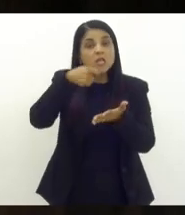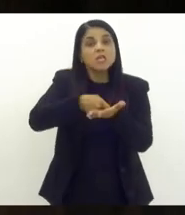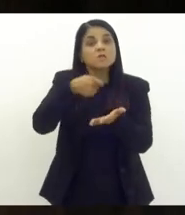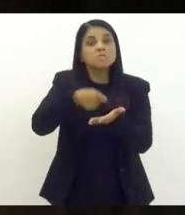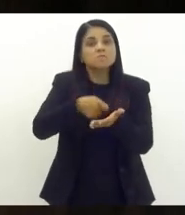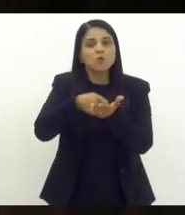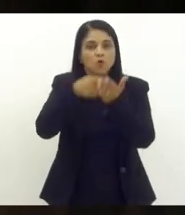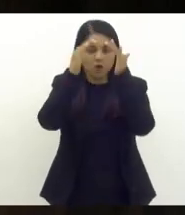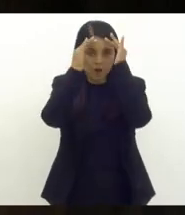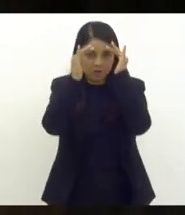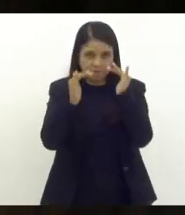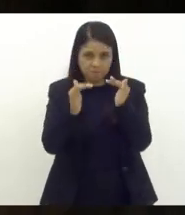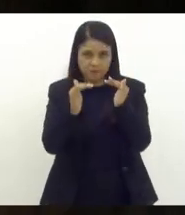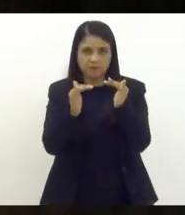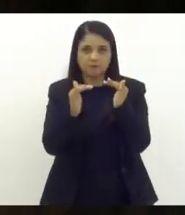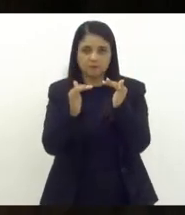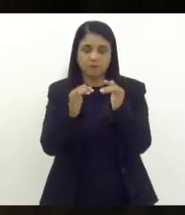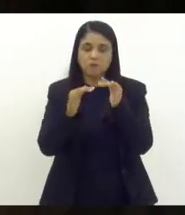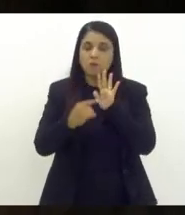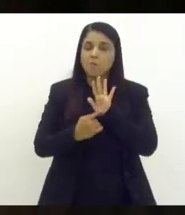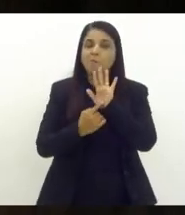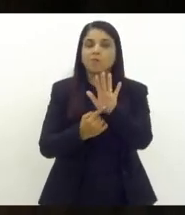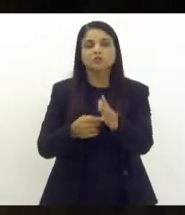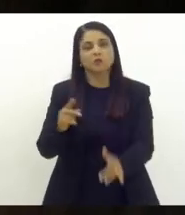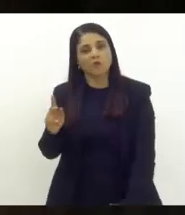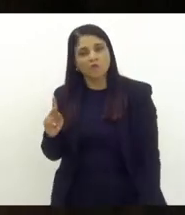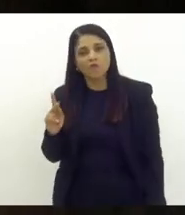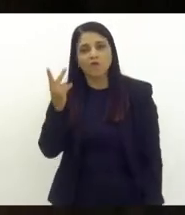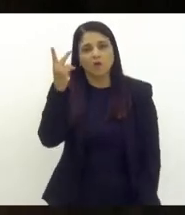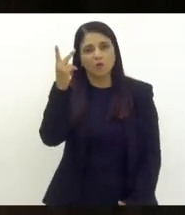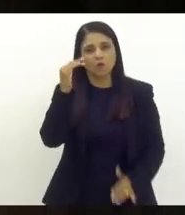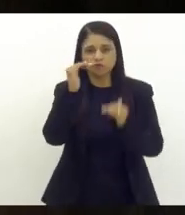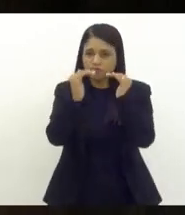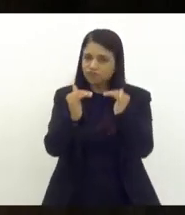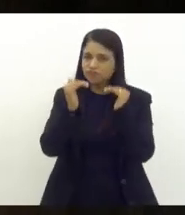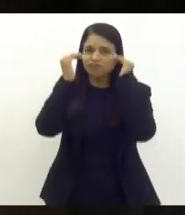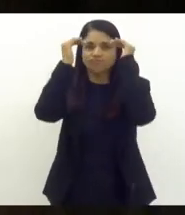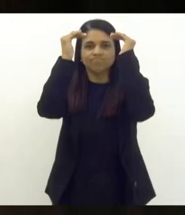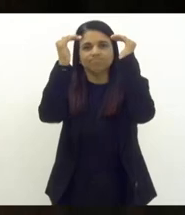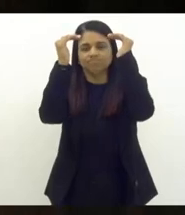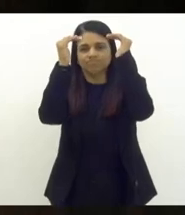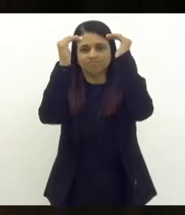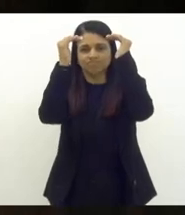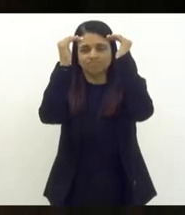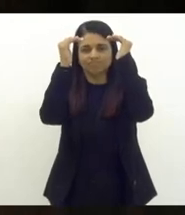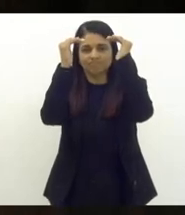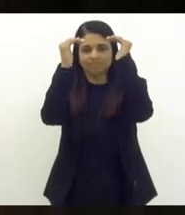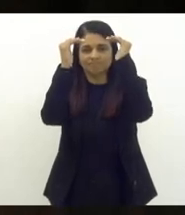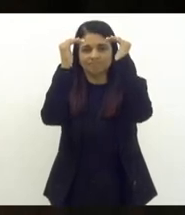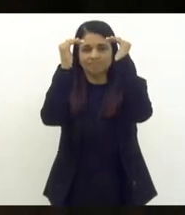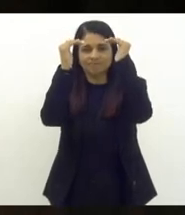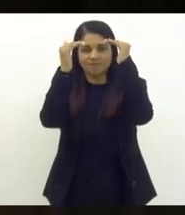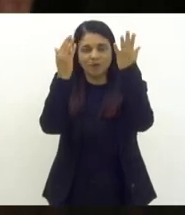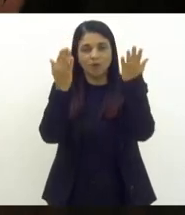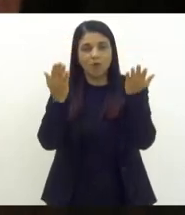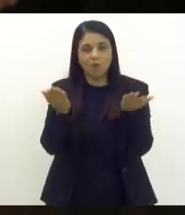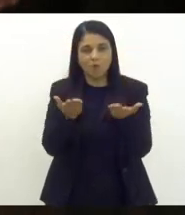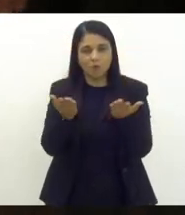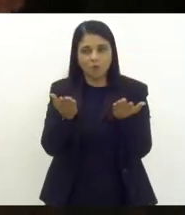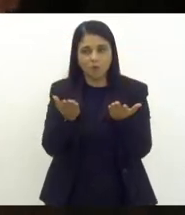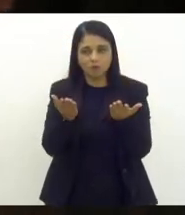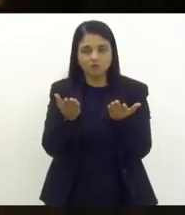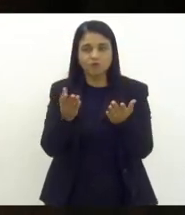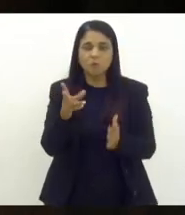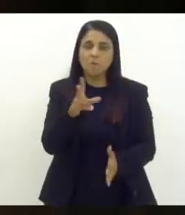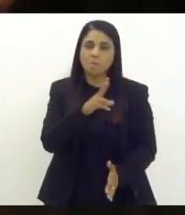respeitosa e mostrar o seu valor diante das autoridades que são colocadas Então eu estou aqui cercado